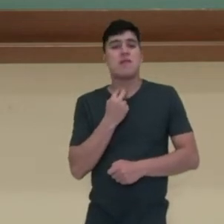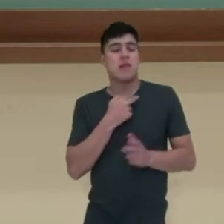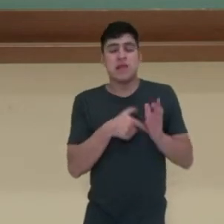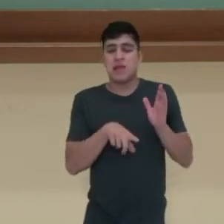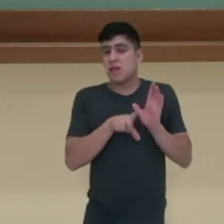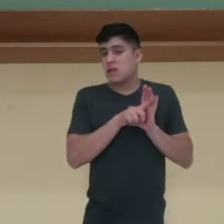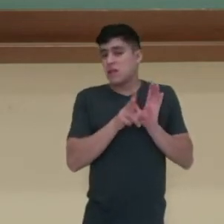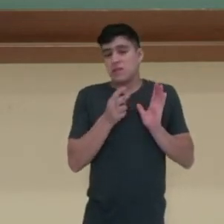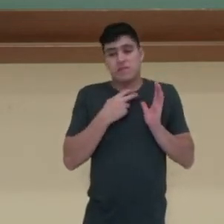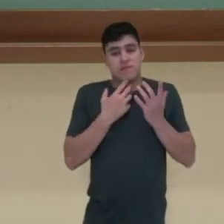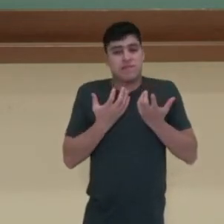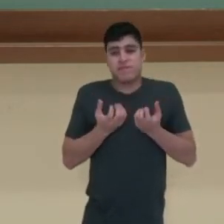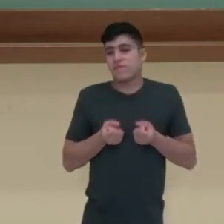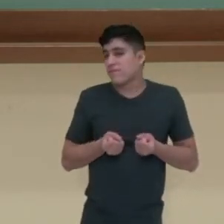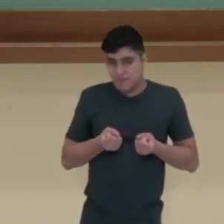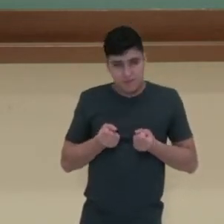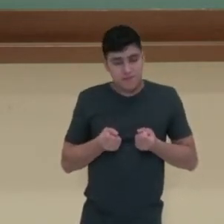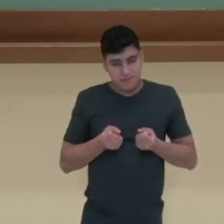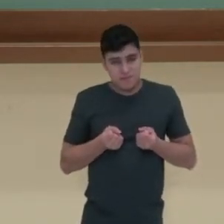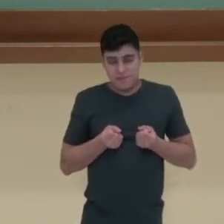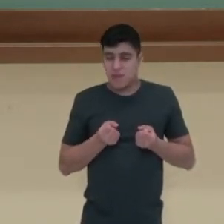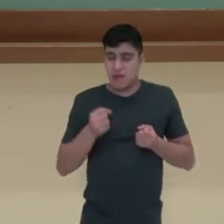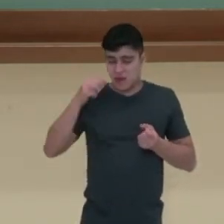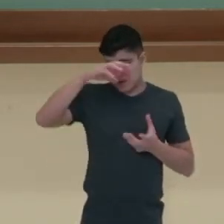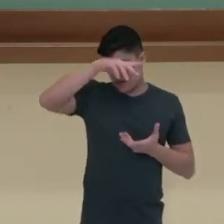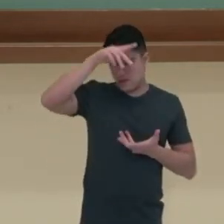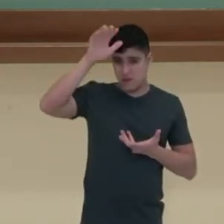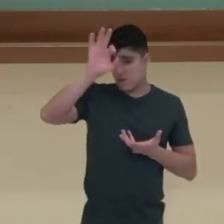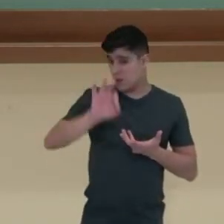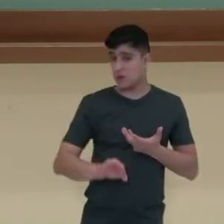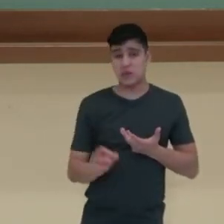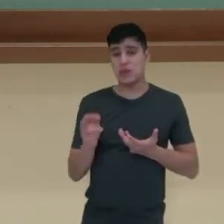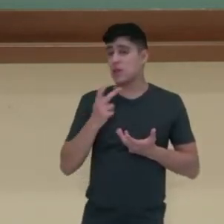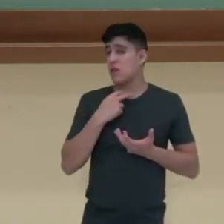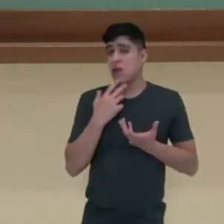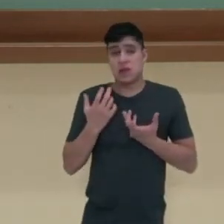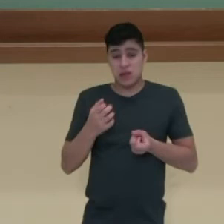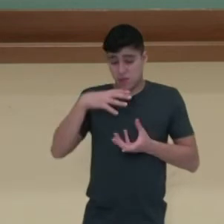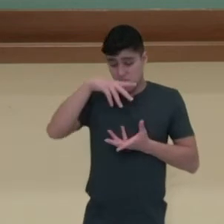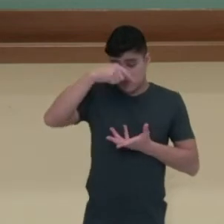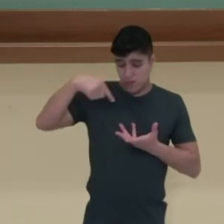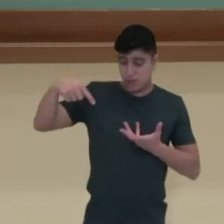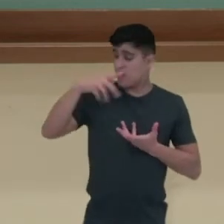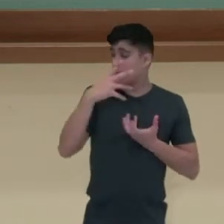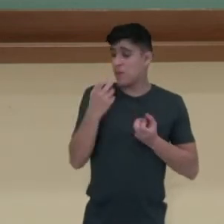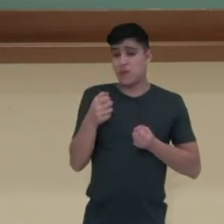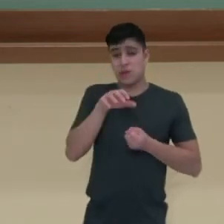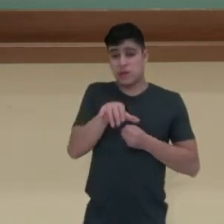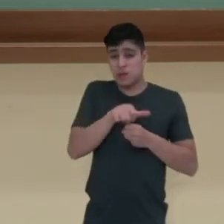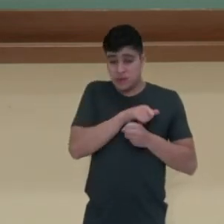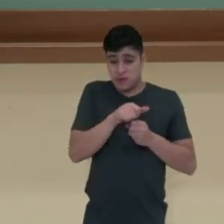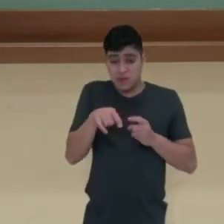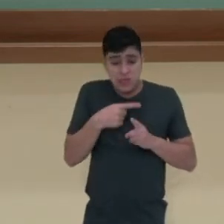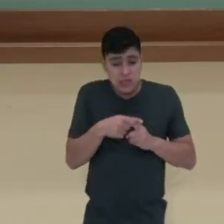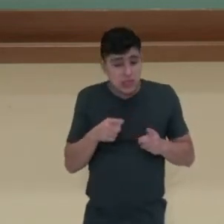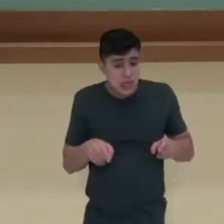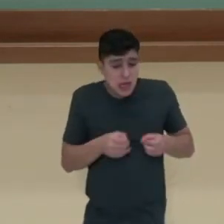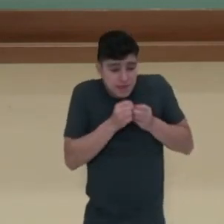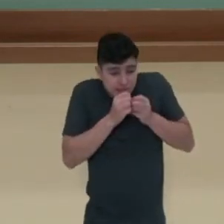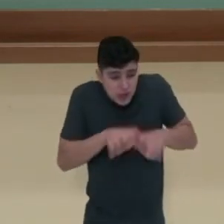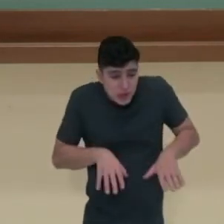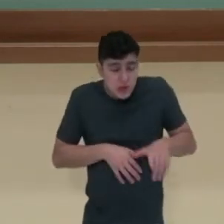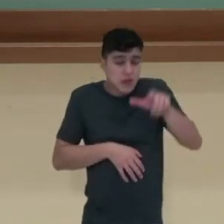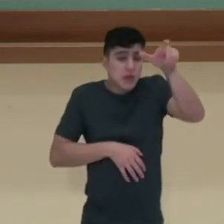permitido legalmente falando na maior parte do mundo, justamente por trazer prejuízo